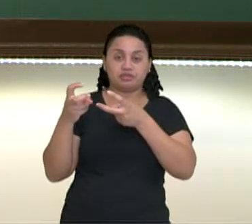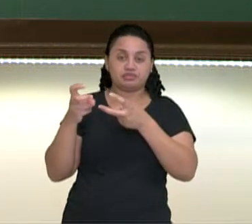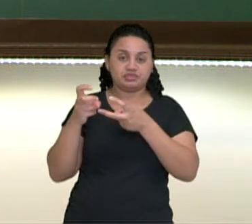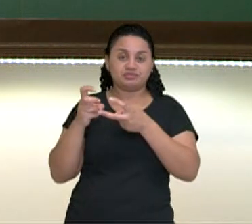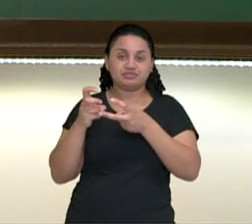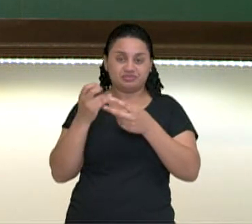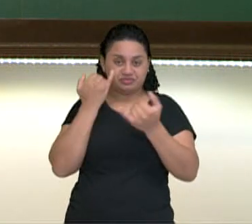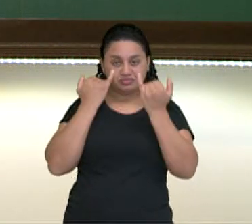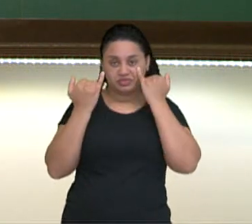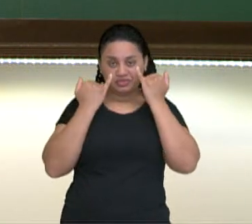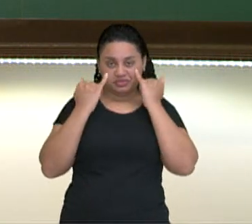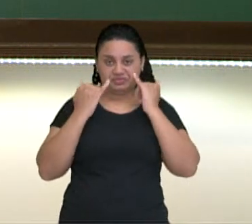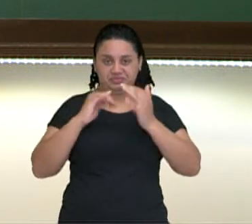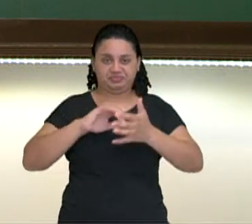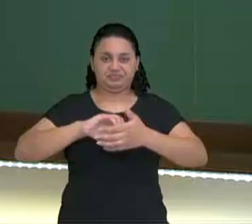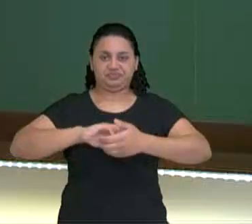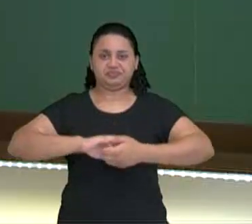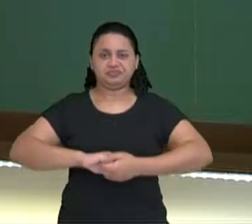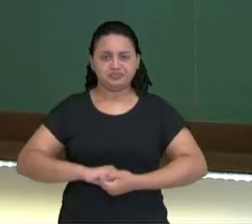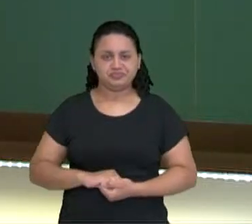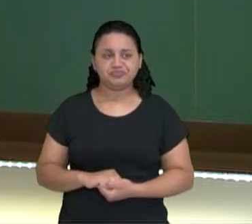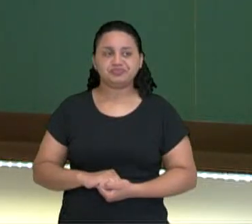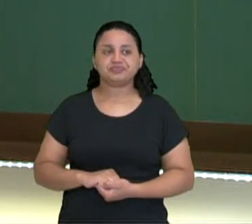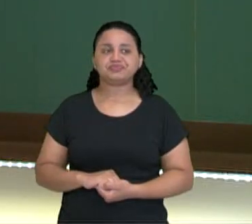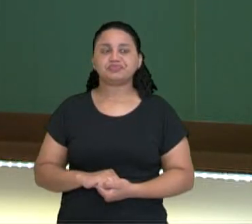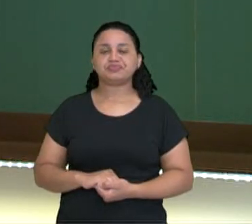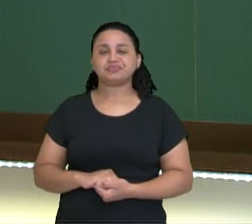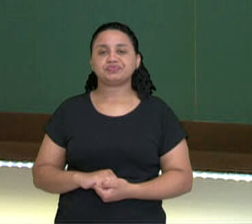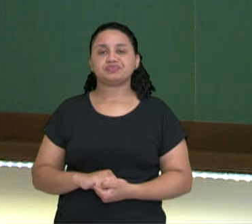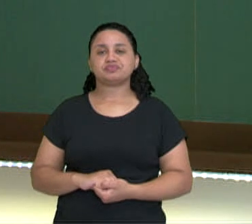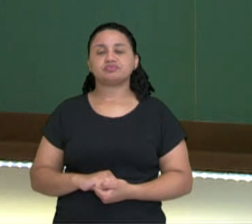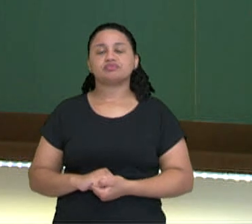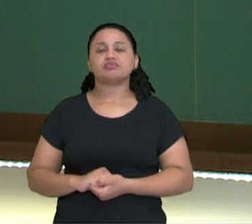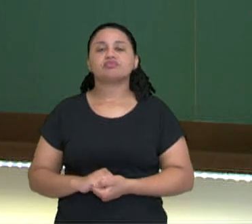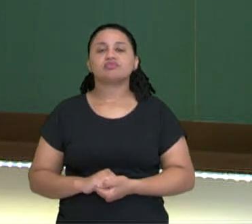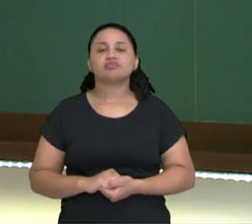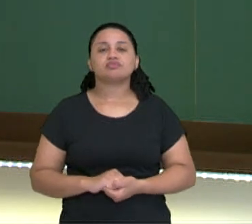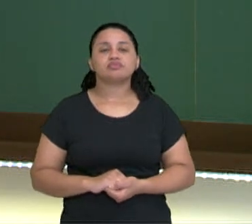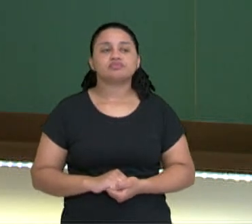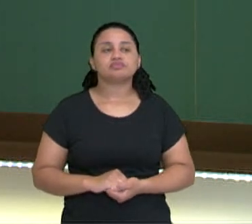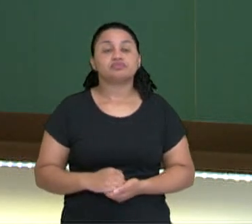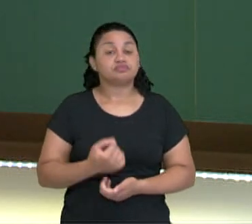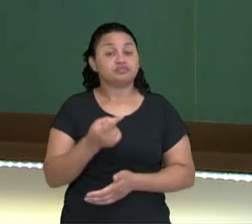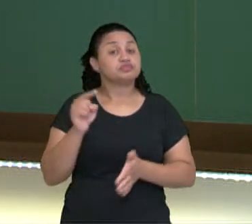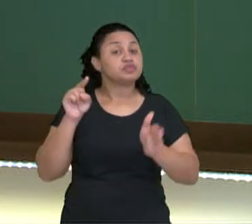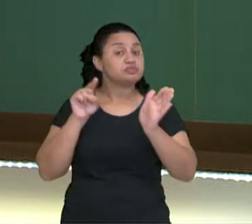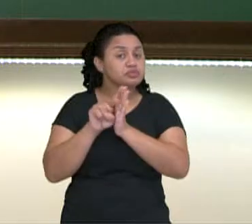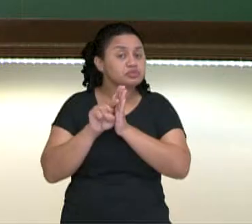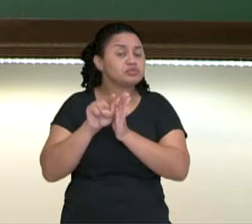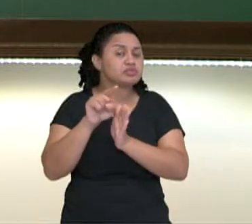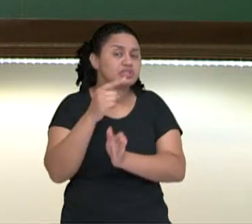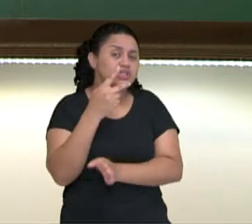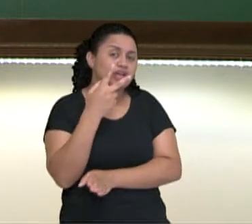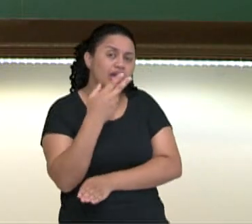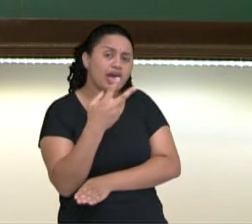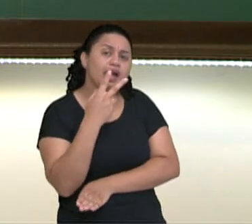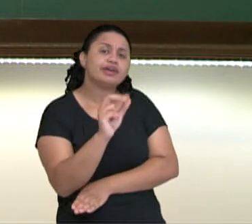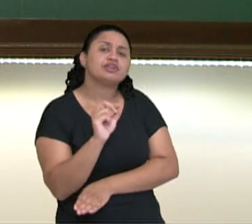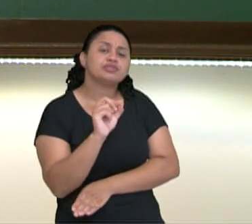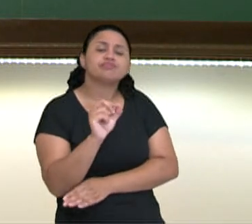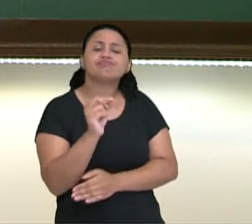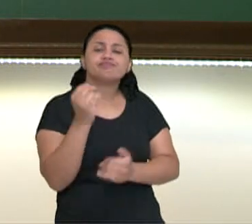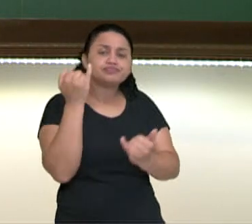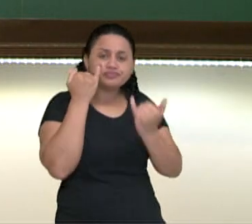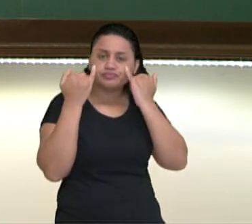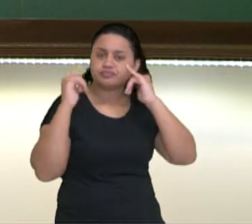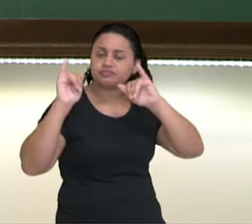notícias? Should news be more entertaining or informative? Você acha que as